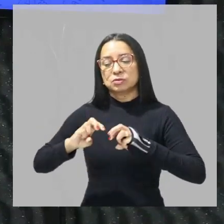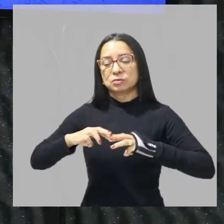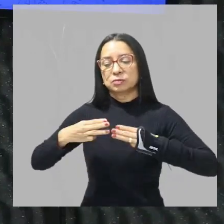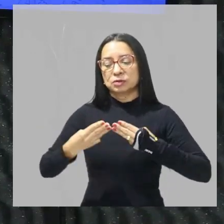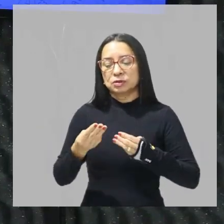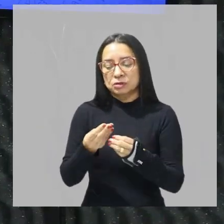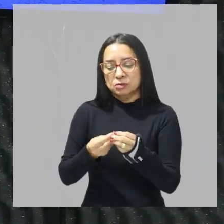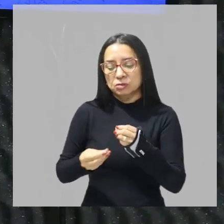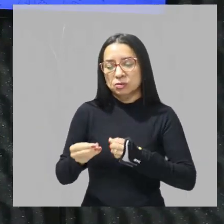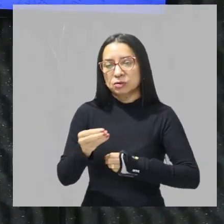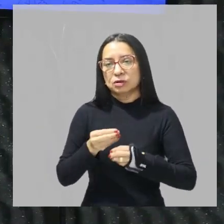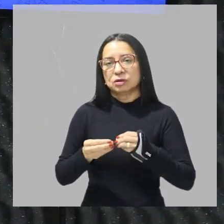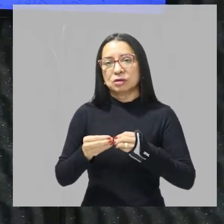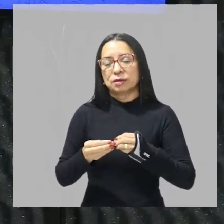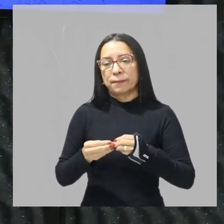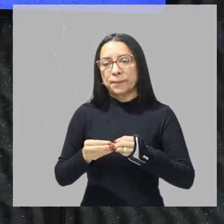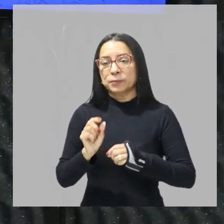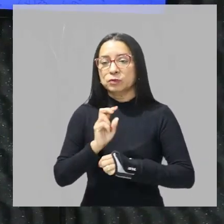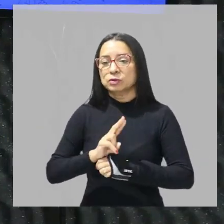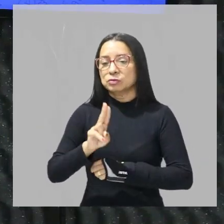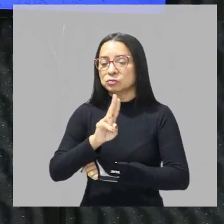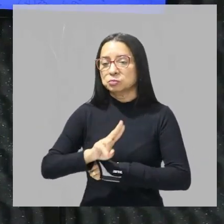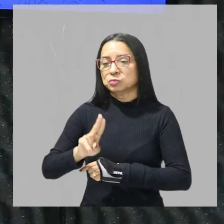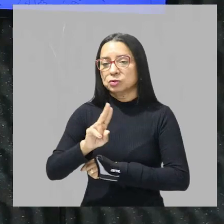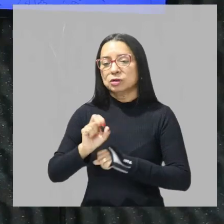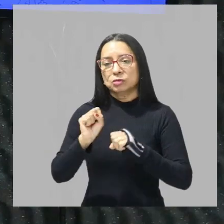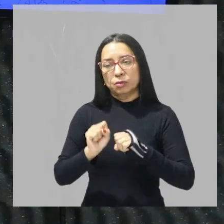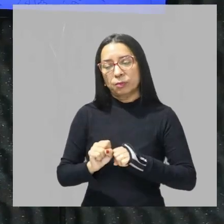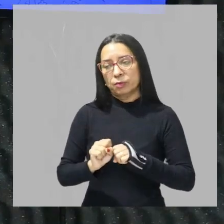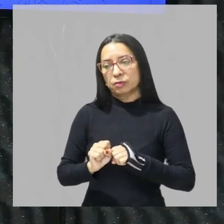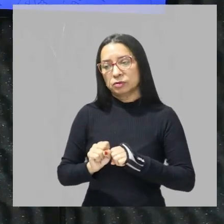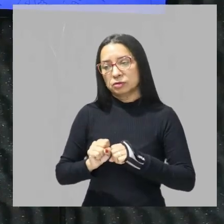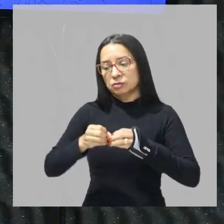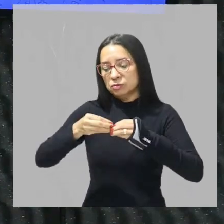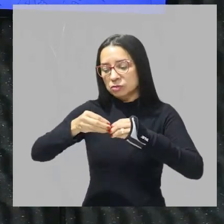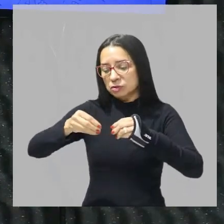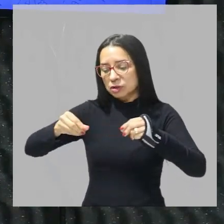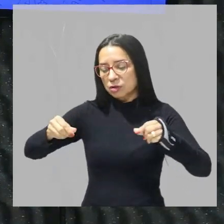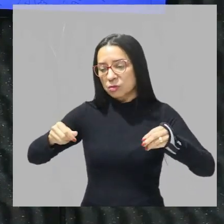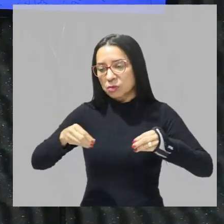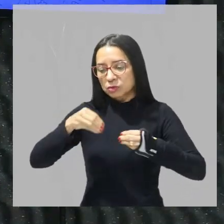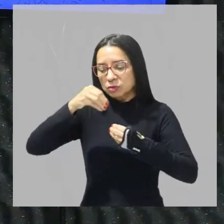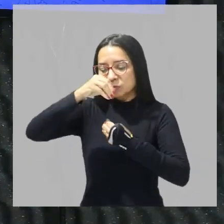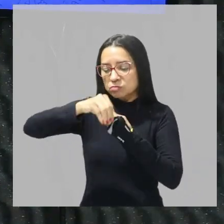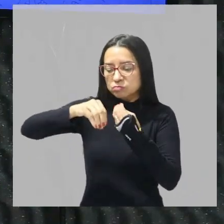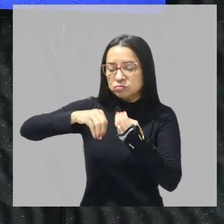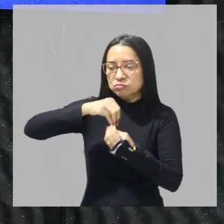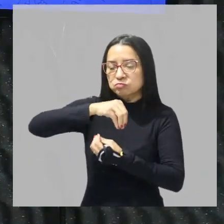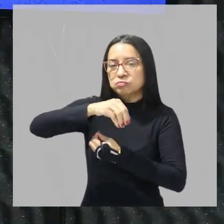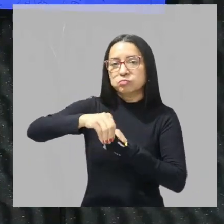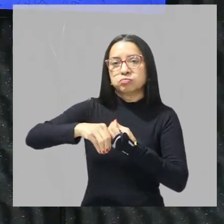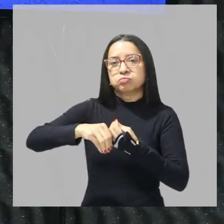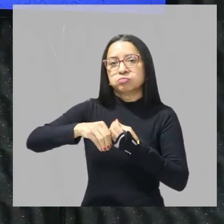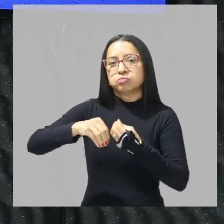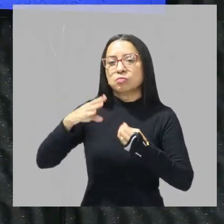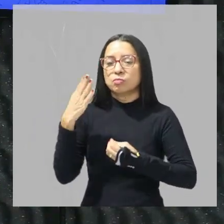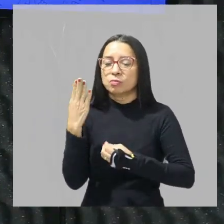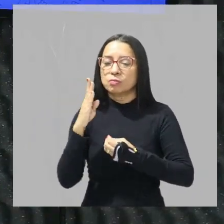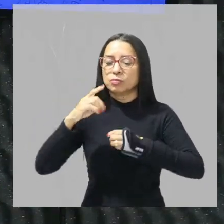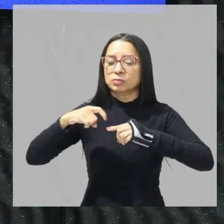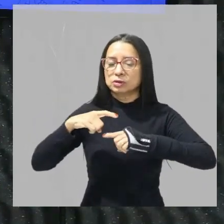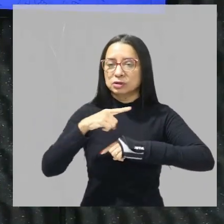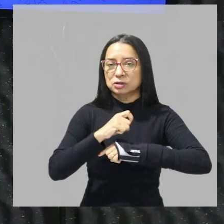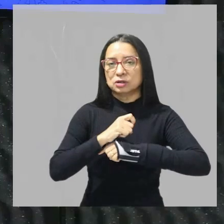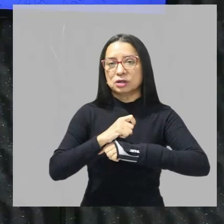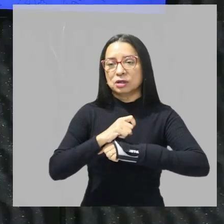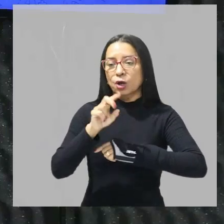E um dos consumidores que a gente pode mencionar são os decompositores, né? Os fungos, as bactérias. Então, elas